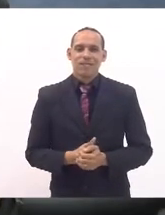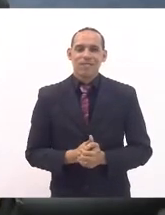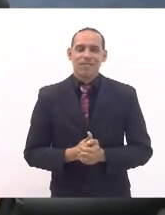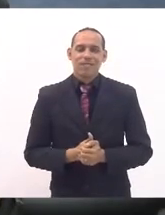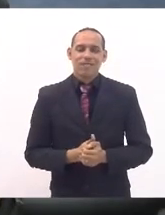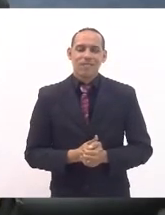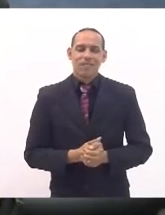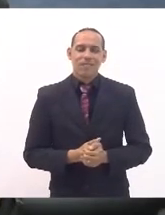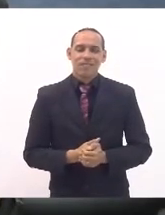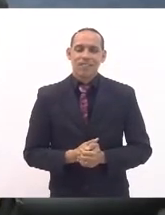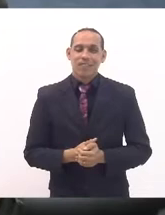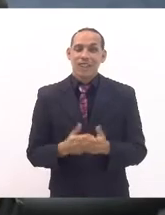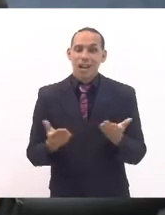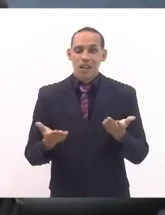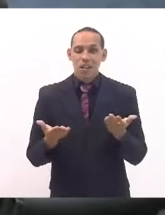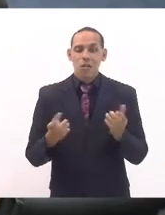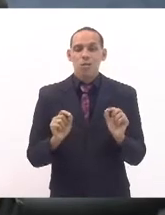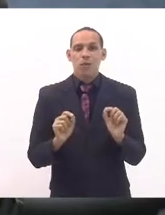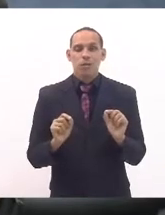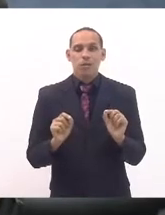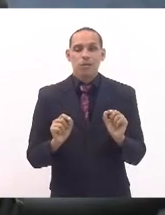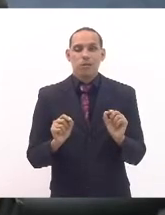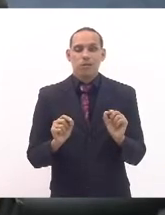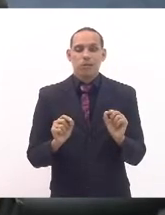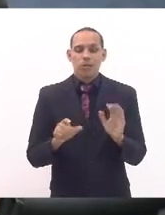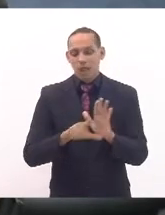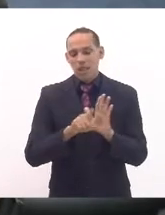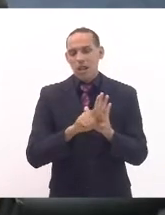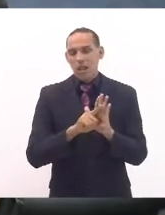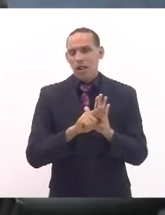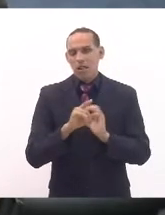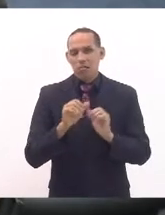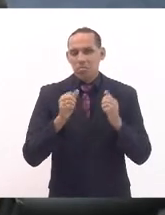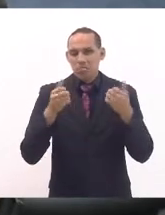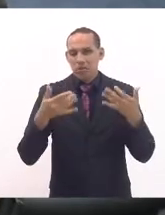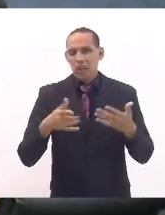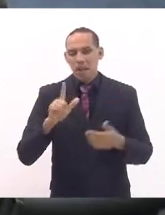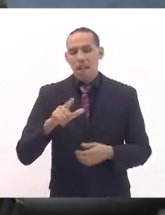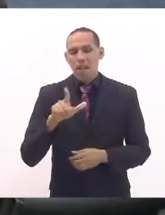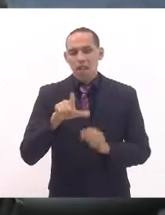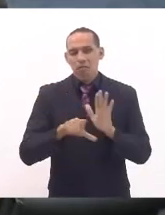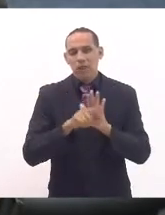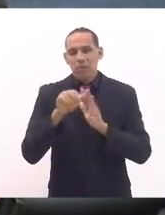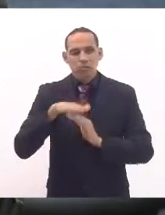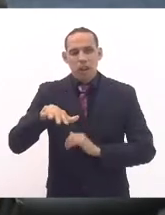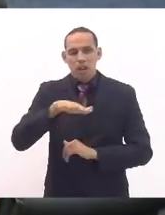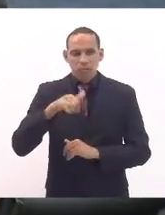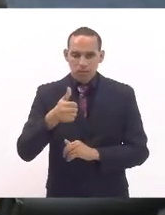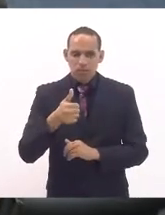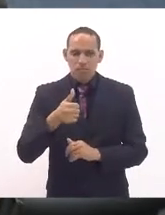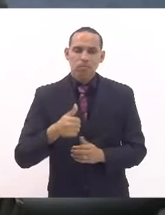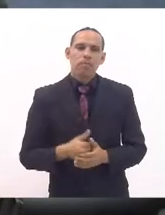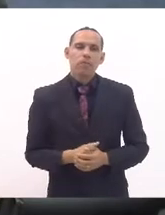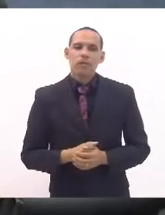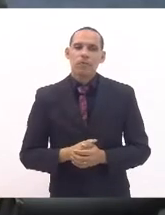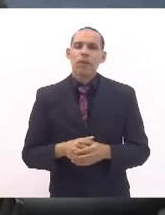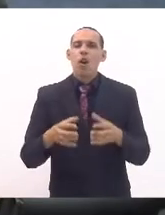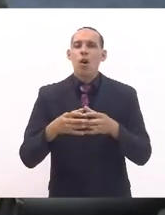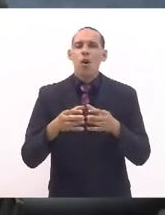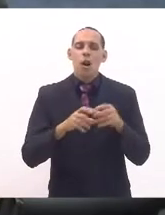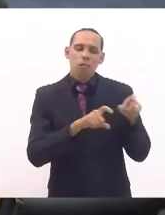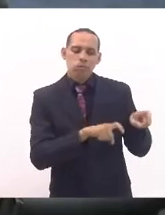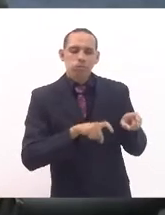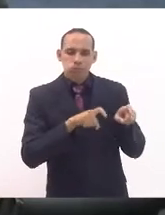Só vamos fazer a... Citar a lei geral. Tá bom? Pela Comissão de